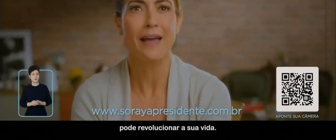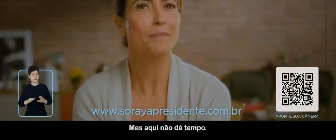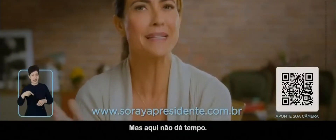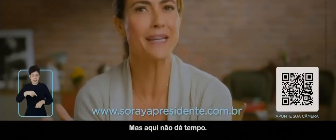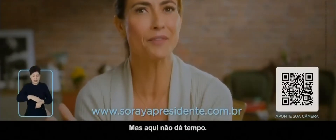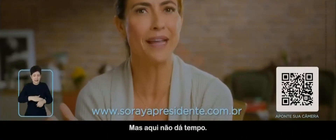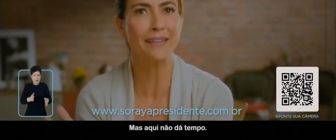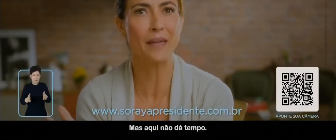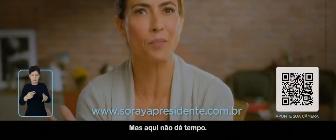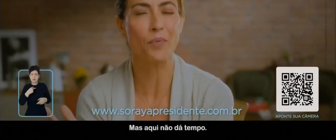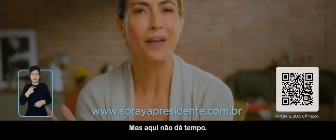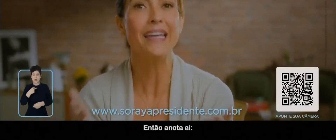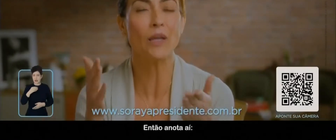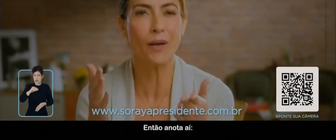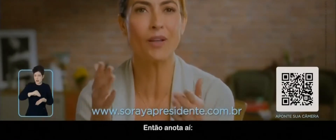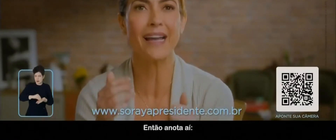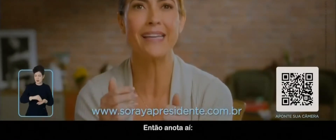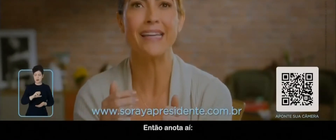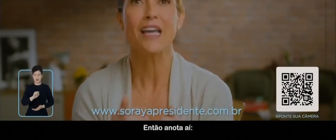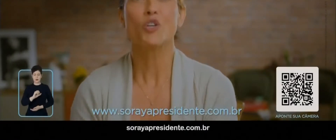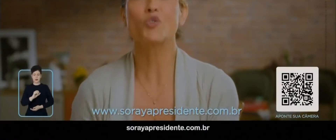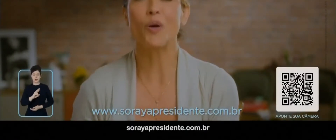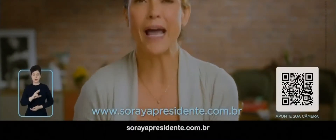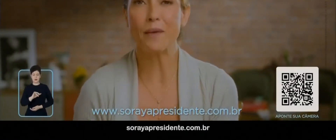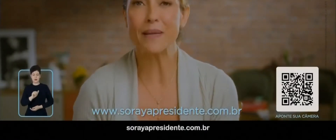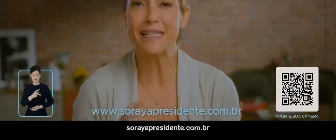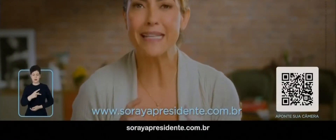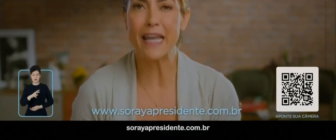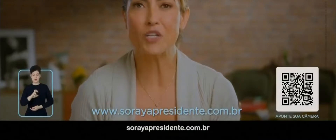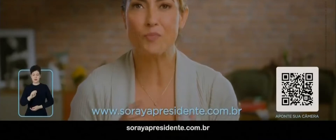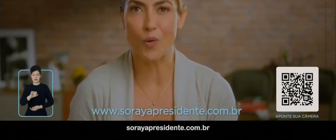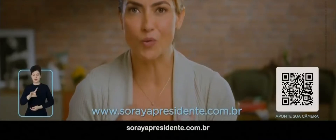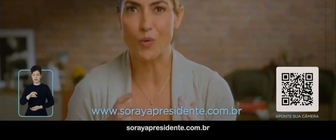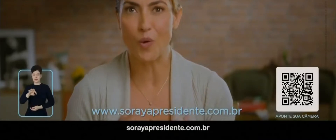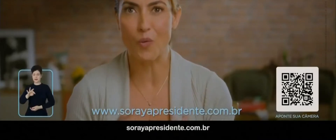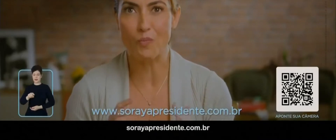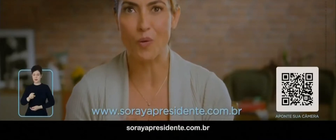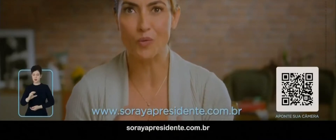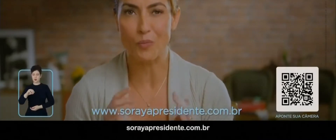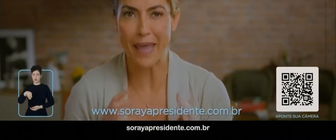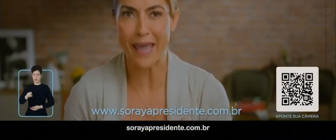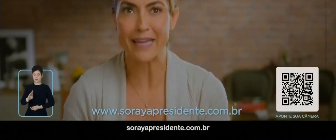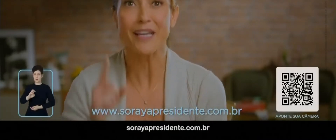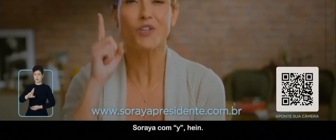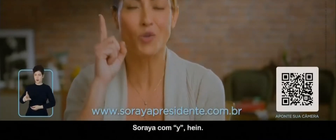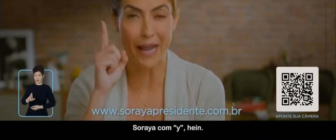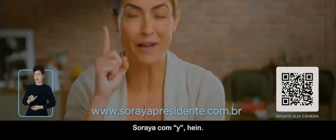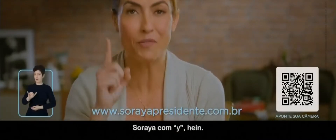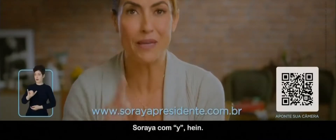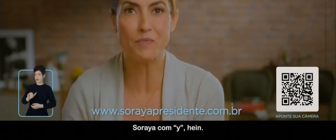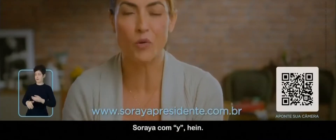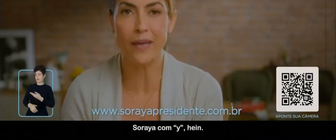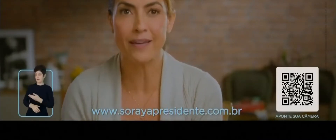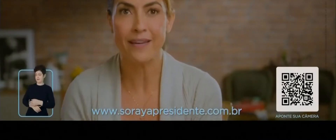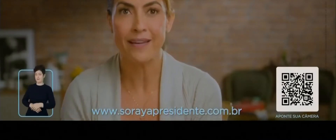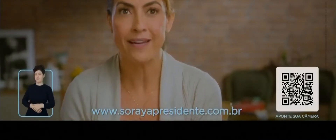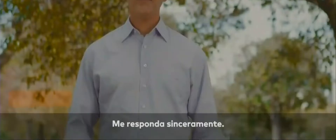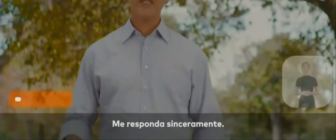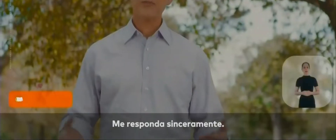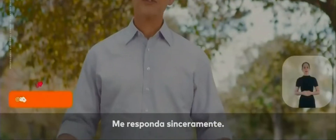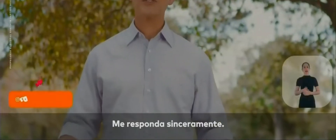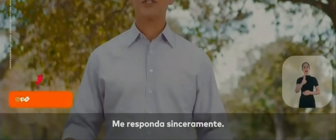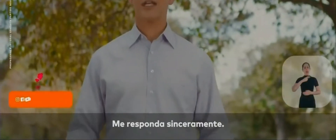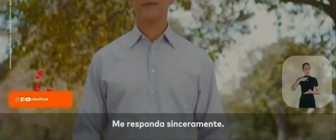vida. Mas aqui não dá tempo. Então anota aí. SorayaPresidente.com.br Soraya com Y, hein?